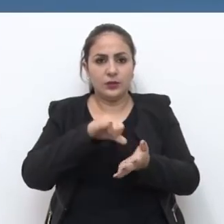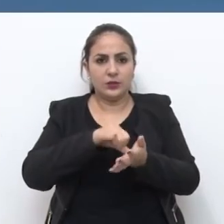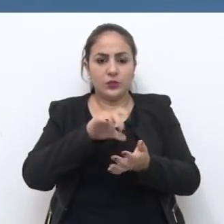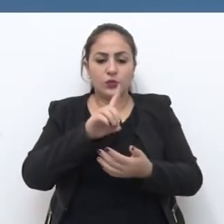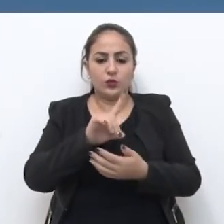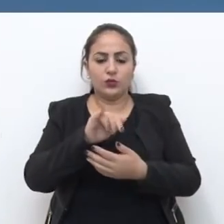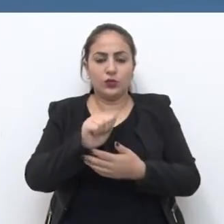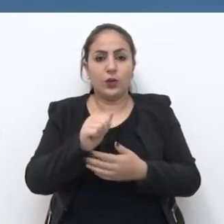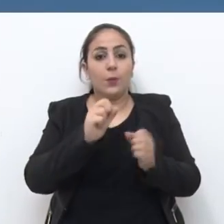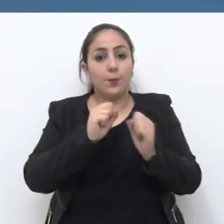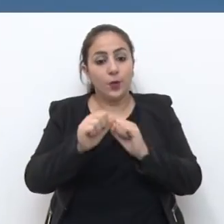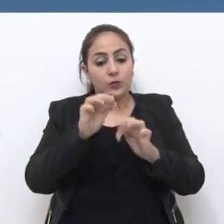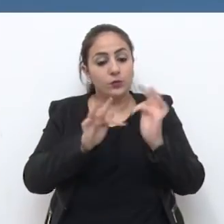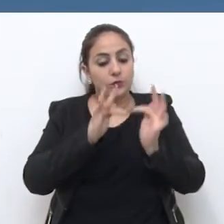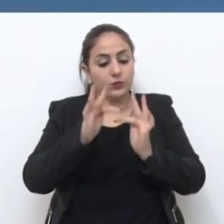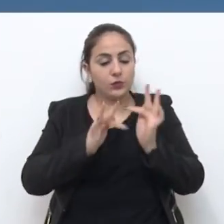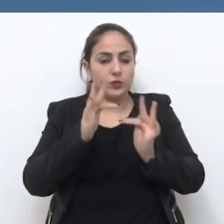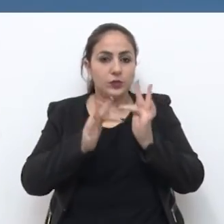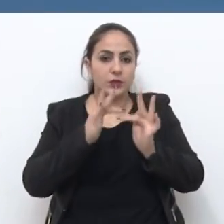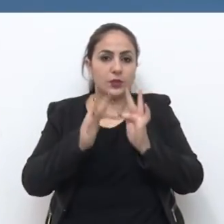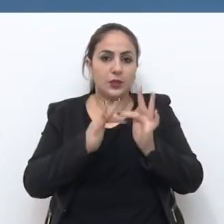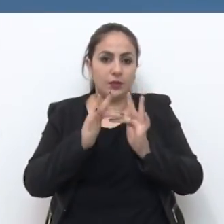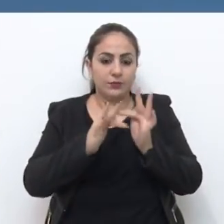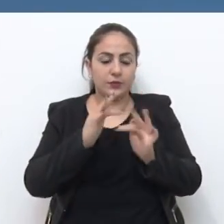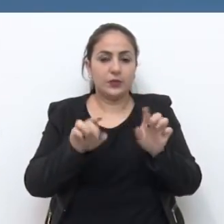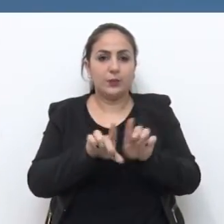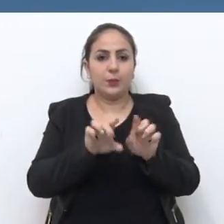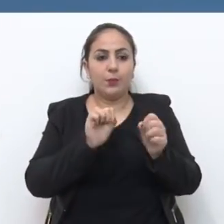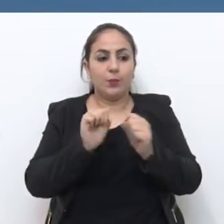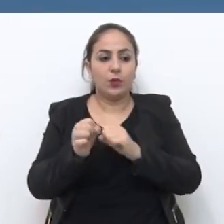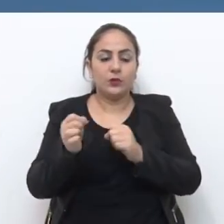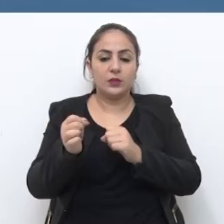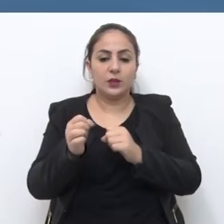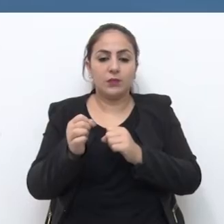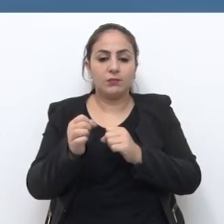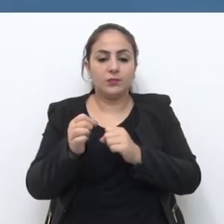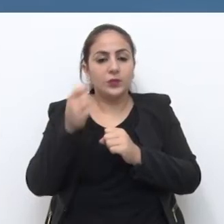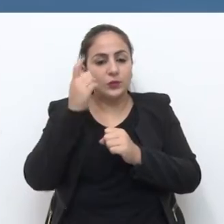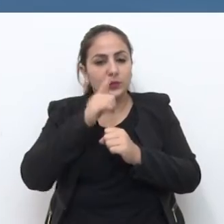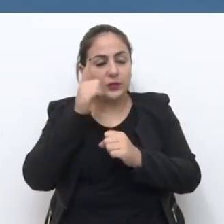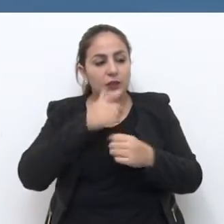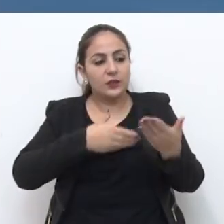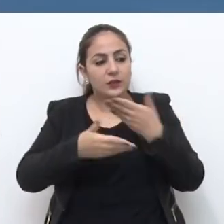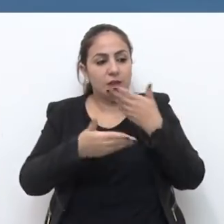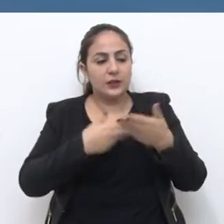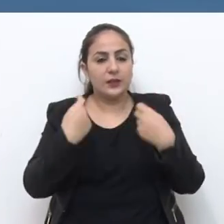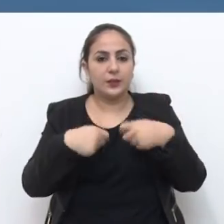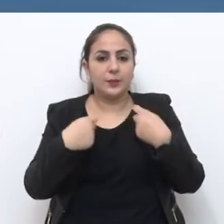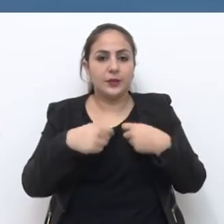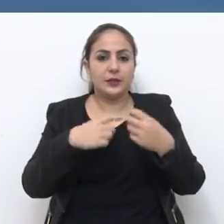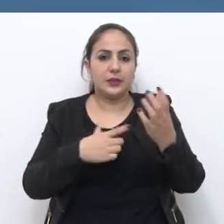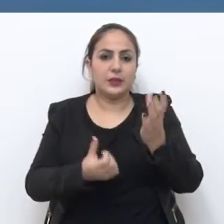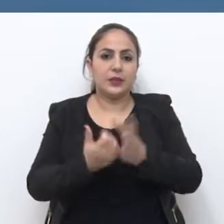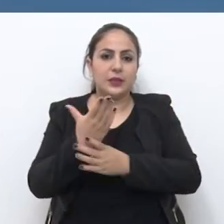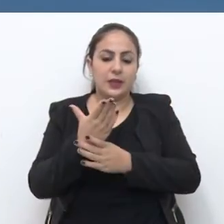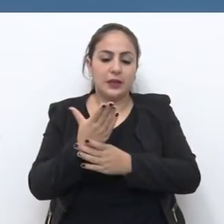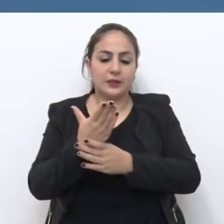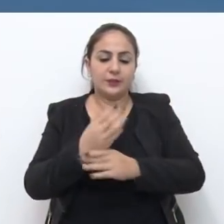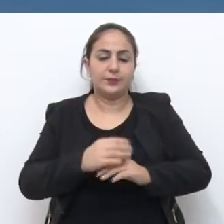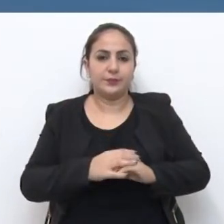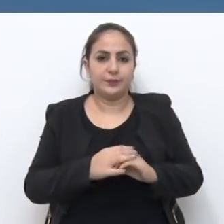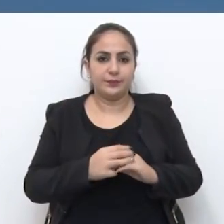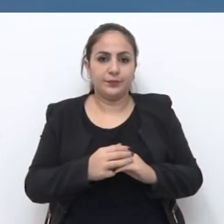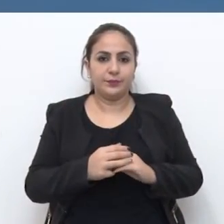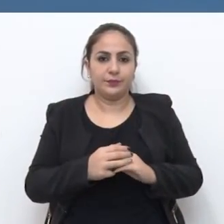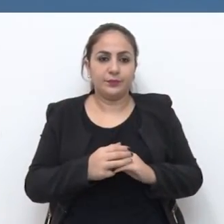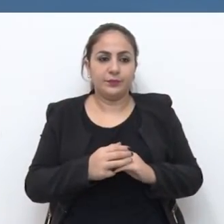que o Centro-Dia ele possa então funcionar, né, e possa vir a dar conta da demanda que ele está sendo criado para